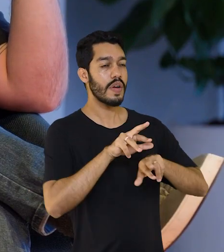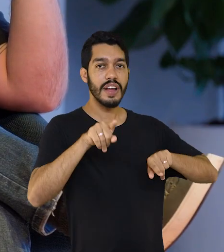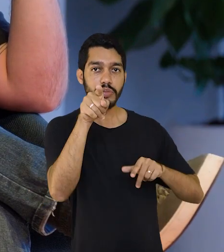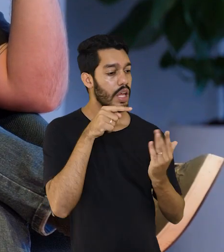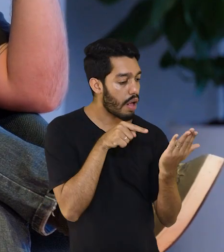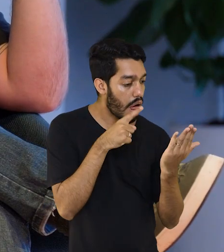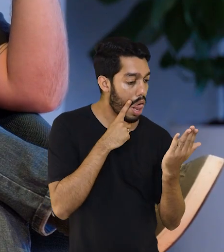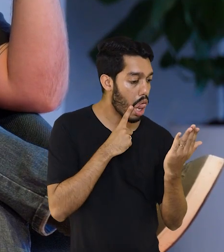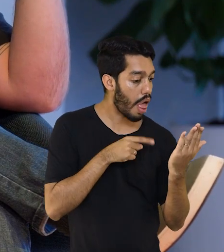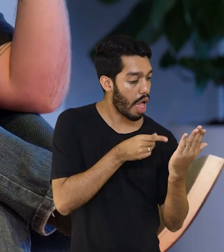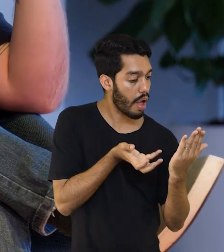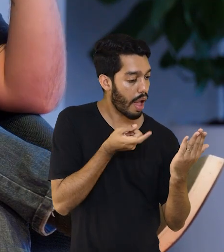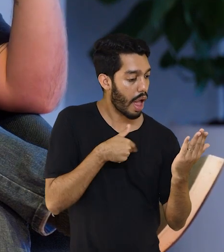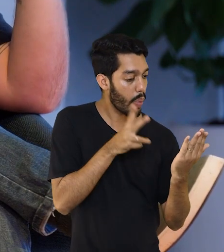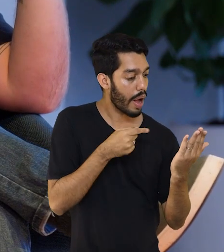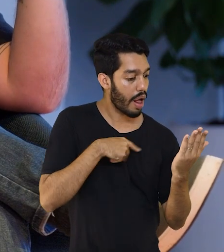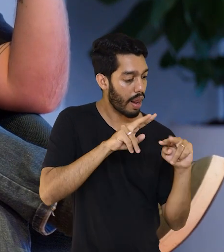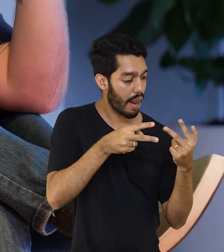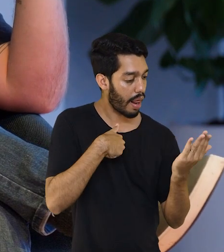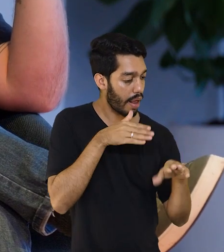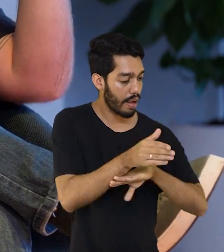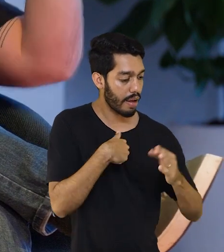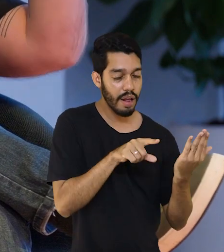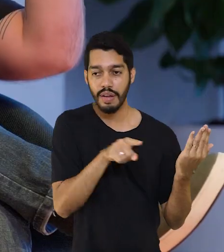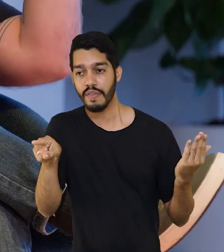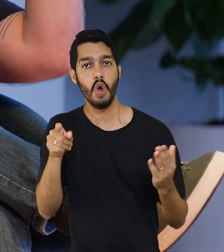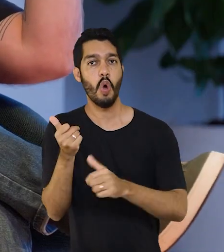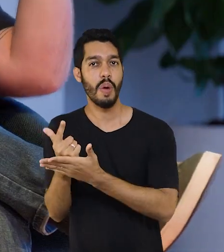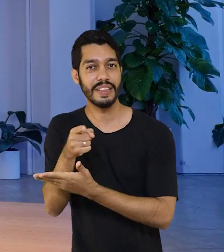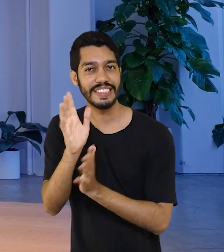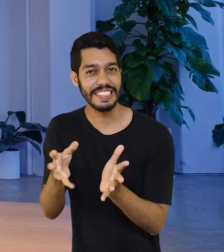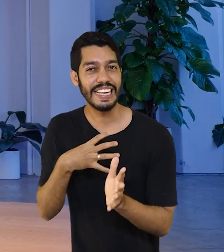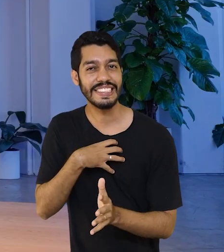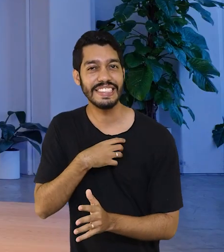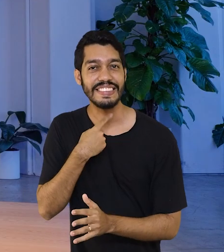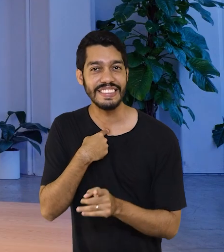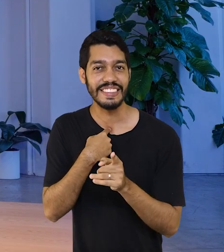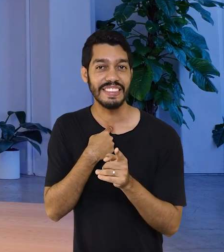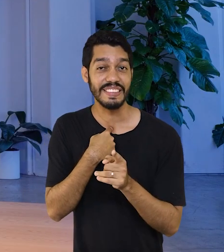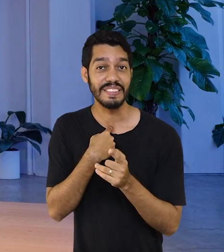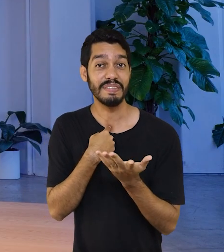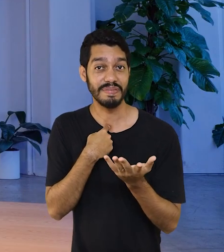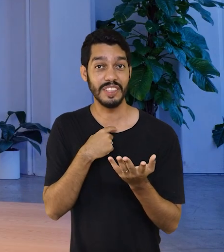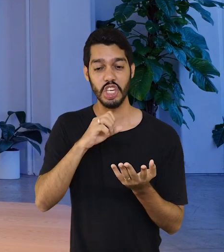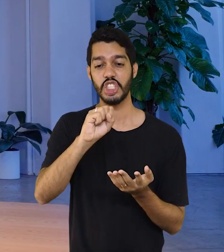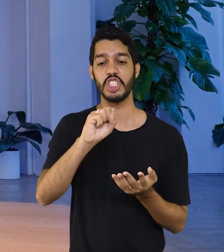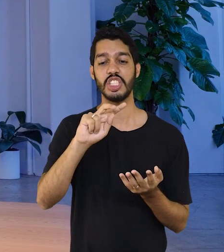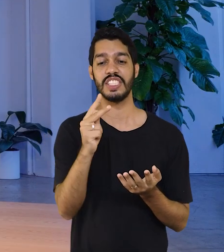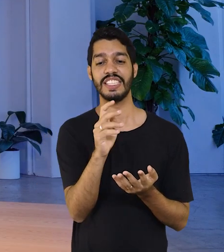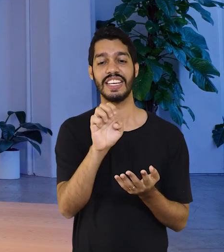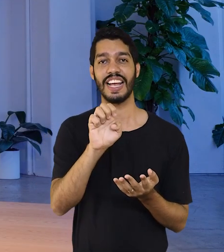negócio da Shein depois de ver um daqueles vídeos, olha meus achadinhos da Shein, etc. e tal. Né? E a gente,